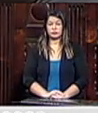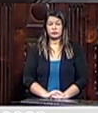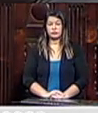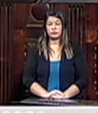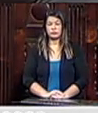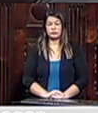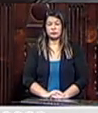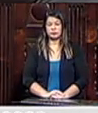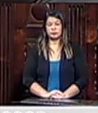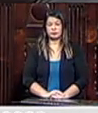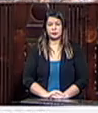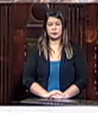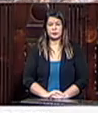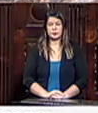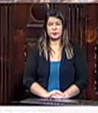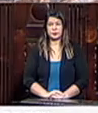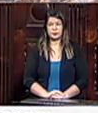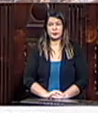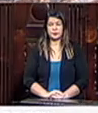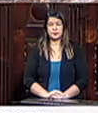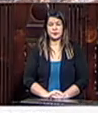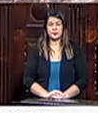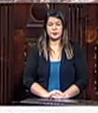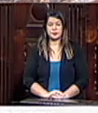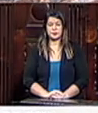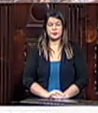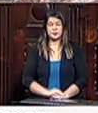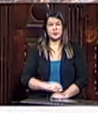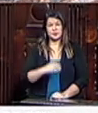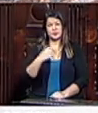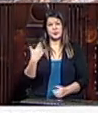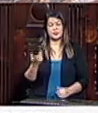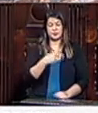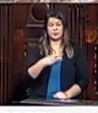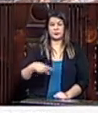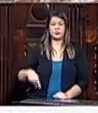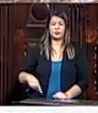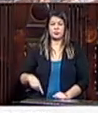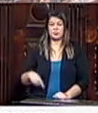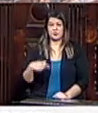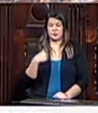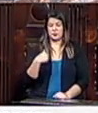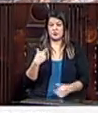Samuel Malafaia. Samuel Malafaia. Seu amigo. Olha, presidente, quero